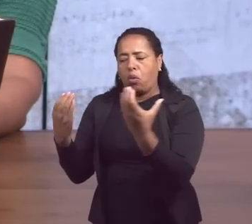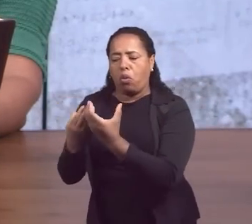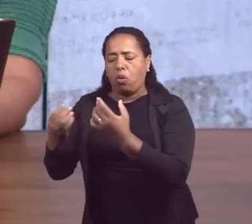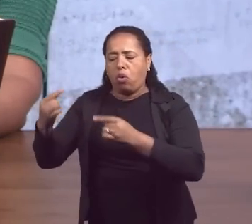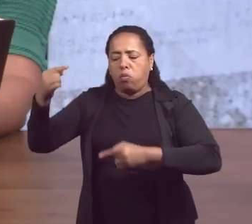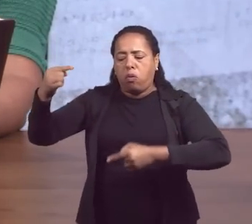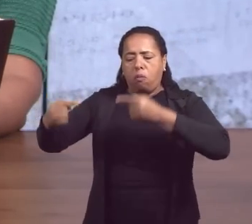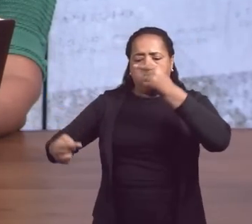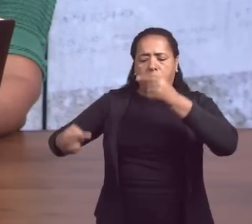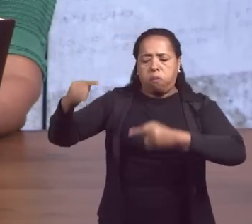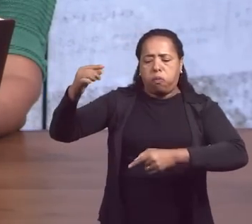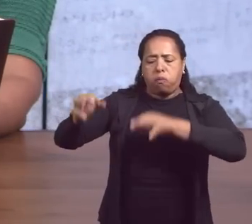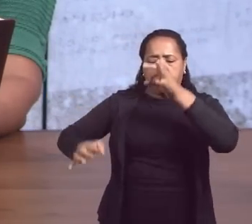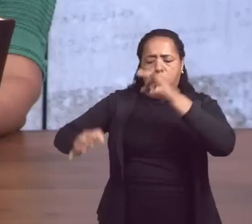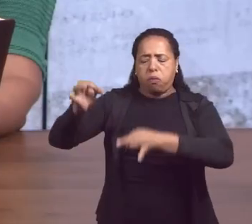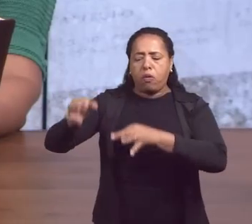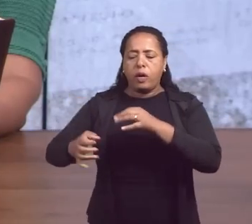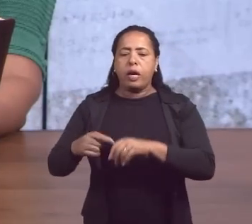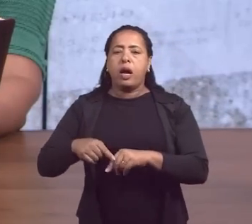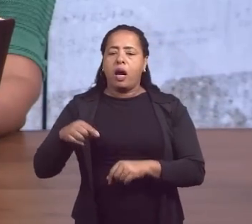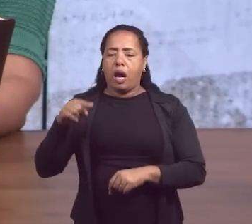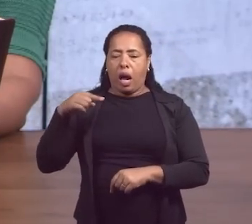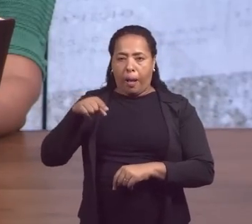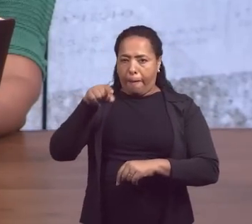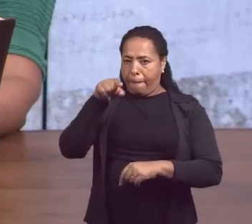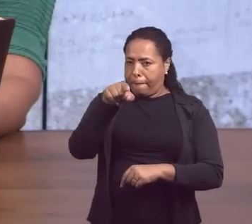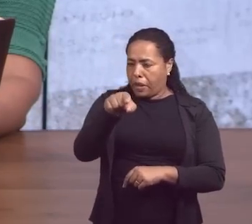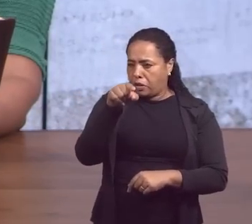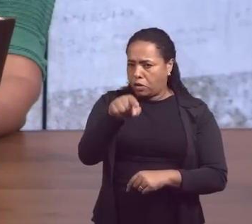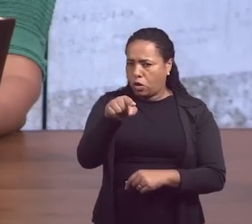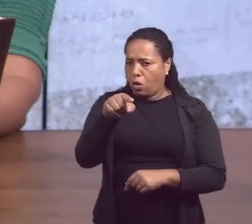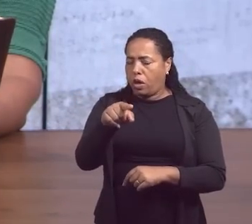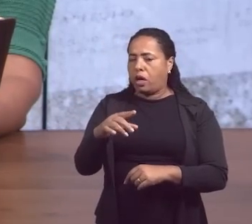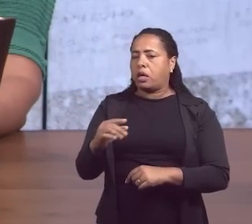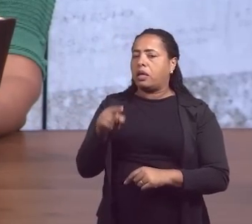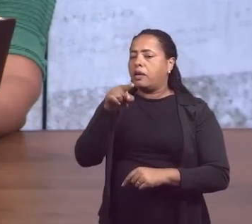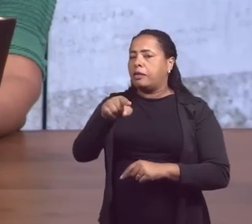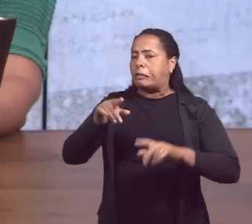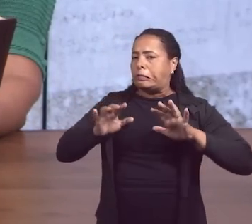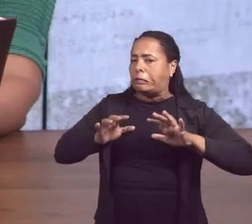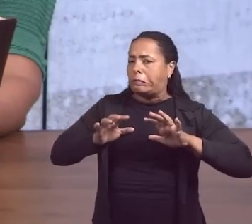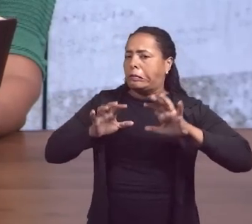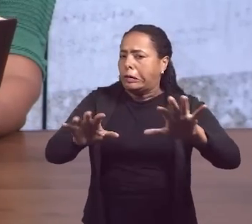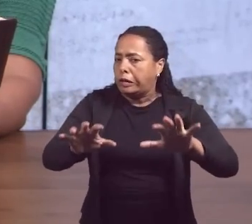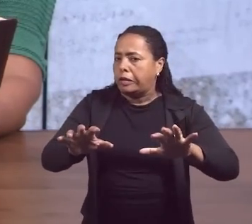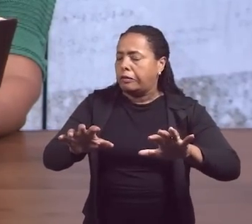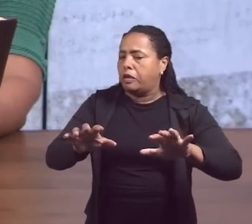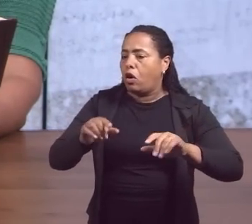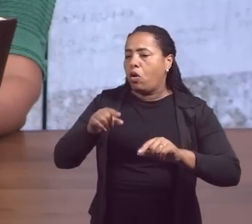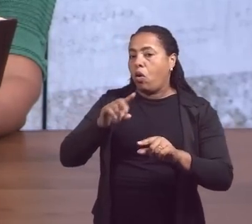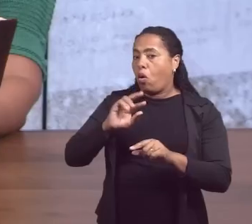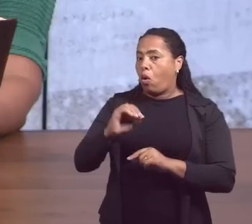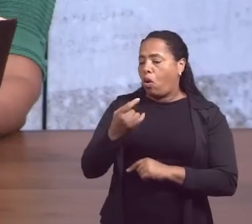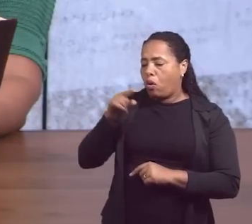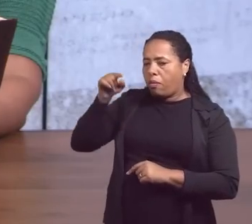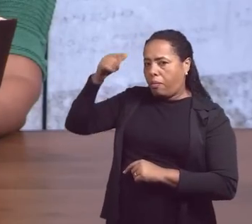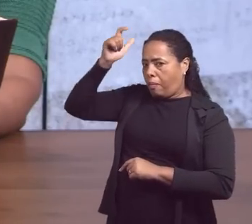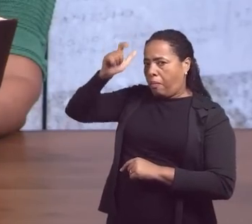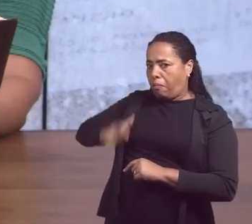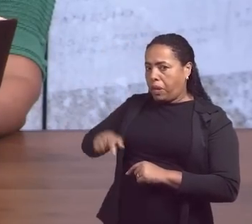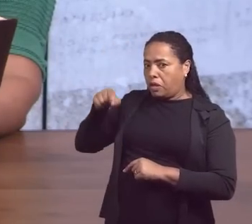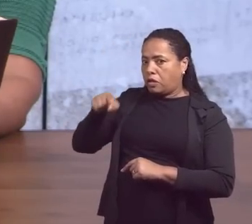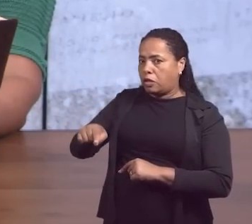julgará entre o feridor e entre o vingador de sangue segundo estas leis. E a